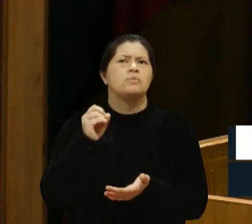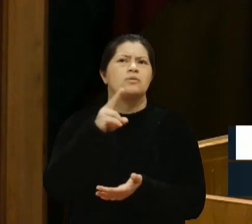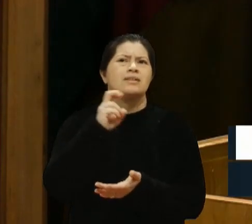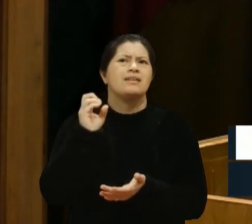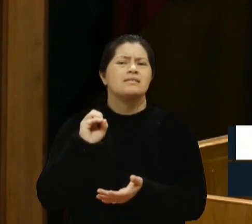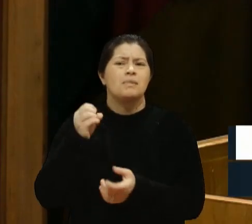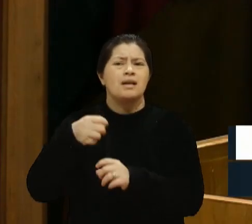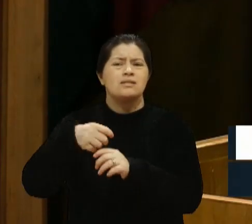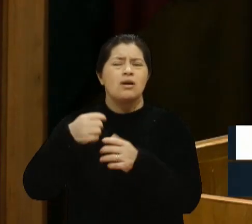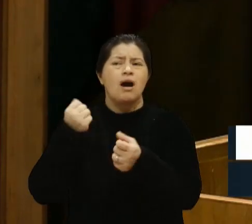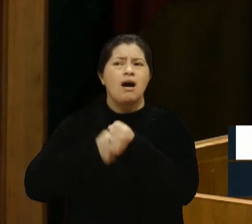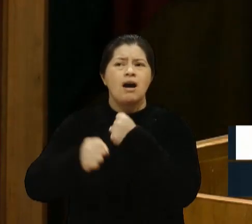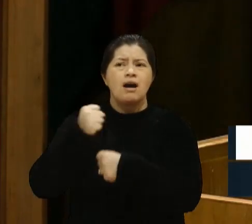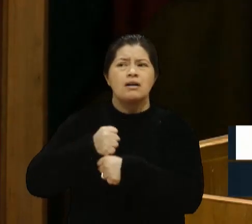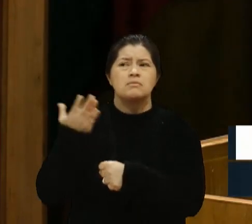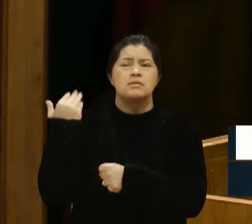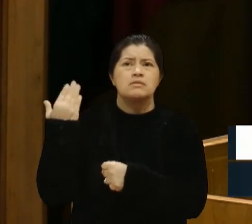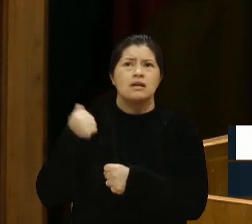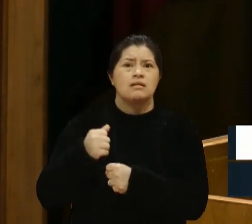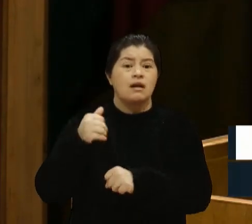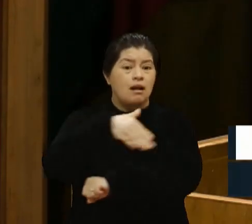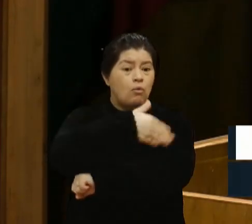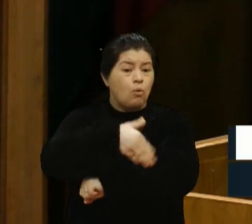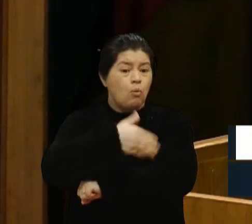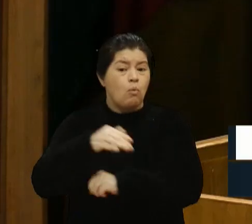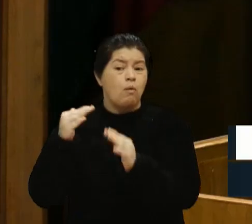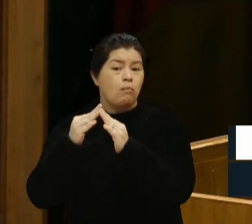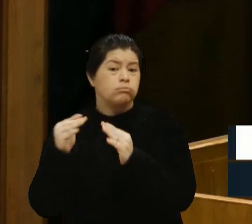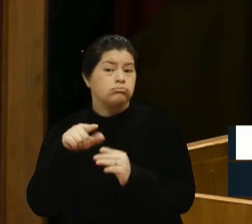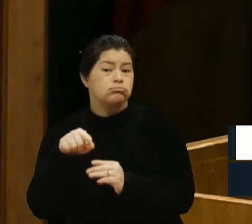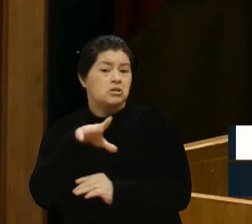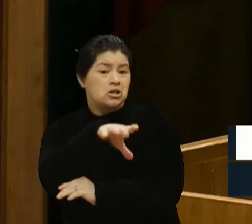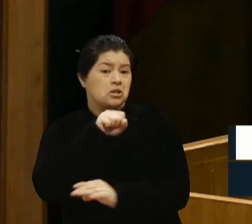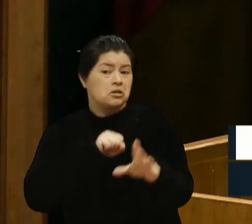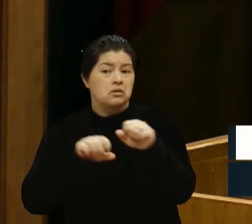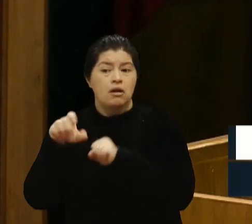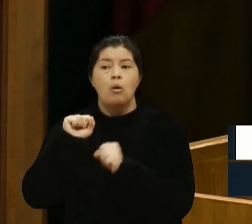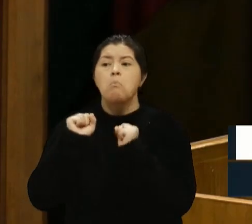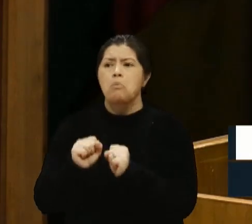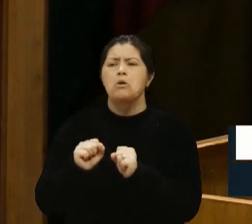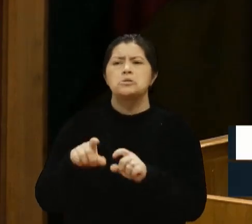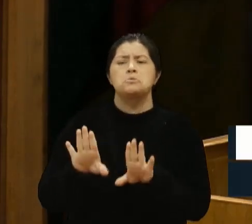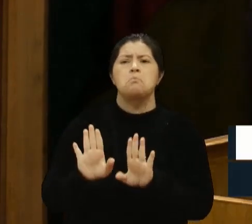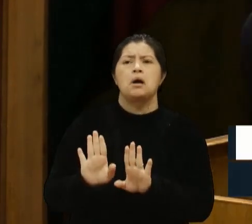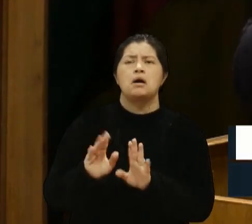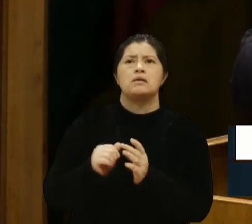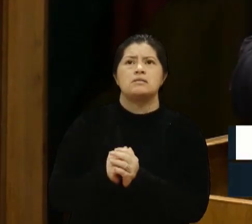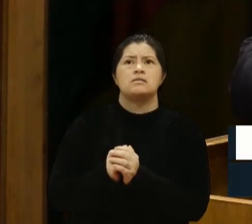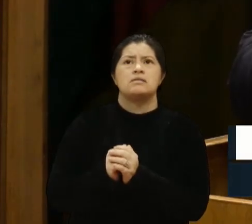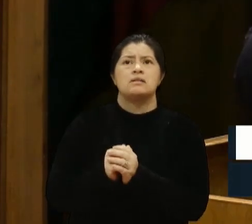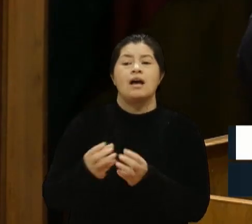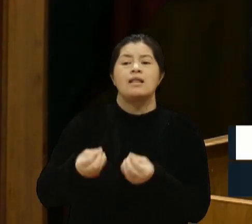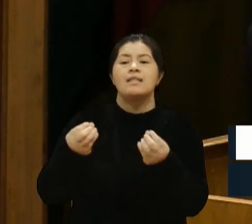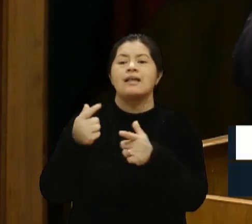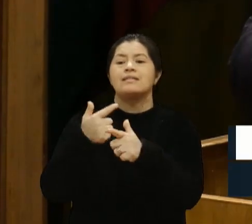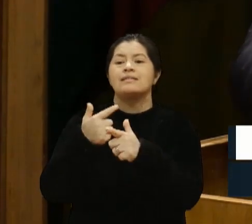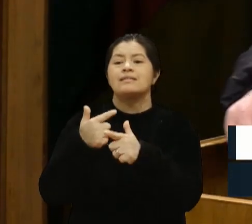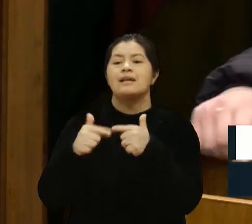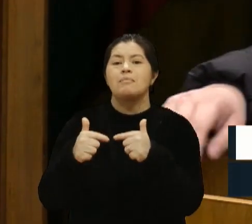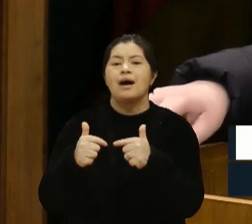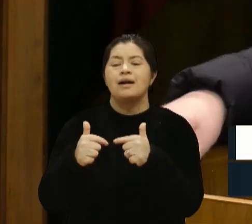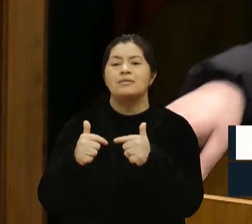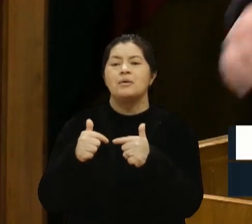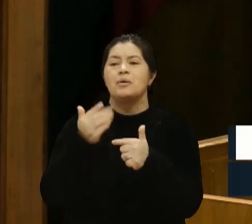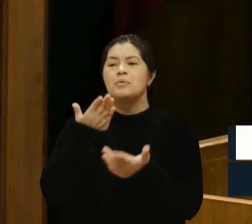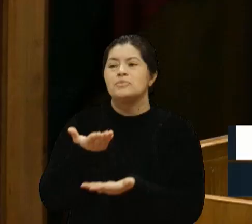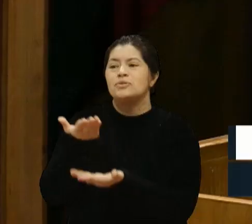passado. Não poderiam ter pessoas em situação de rua no meio daqueles que foram formados? Claro que poderia. Agora, ofereça um trabalho para alguém que está na rua pedindo dinheiro